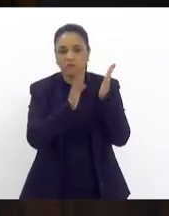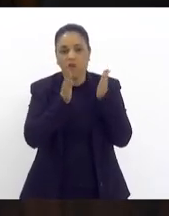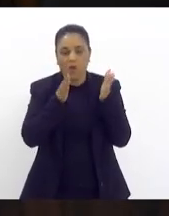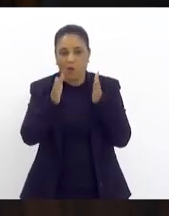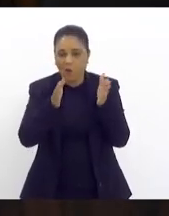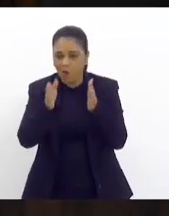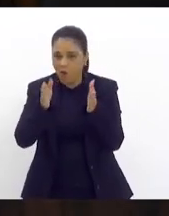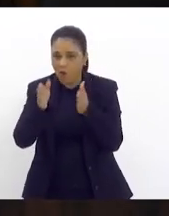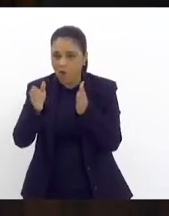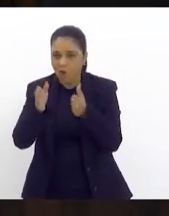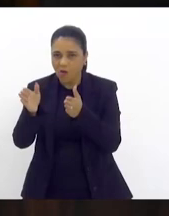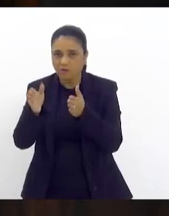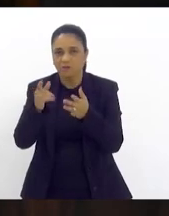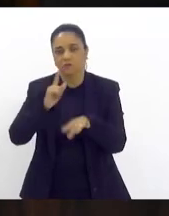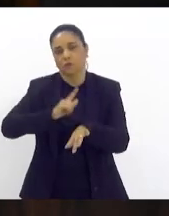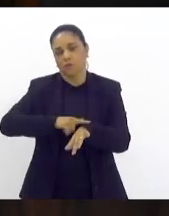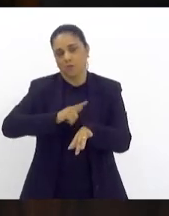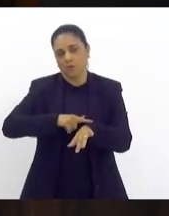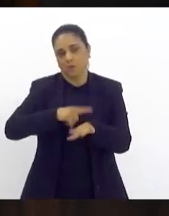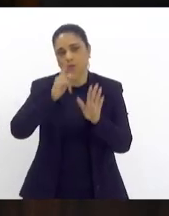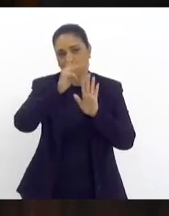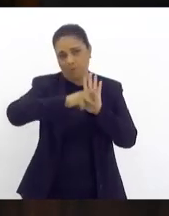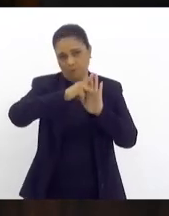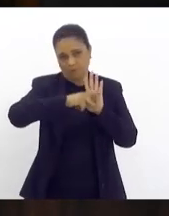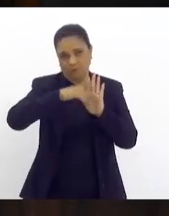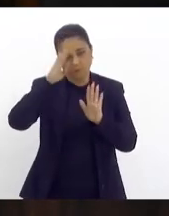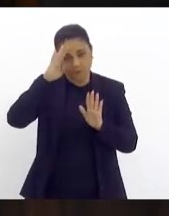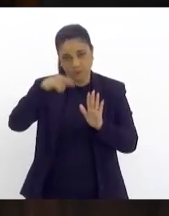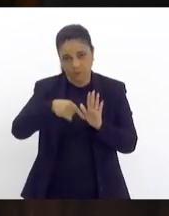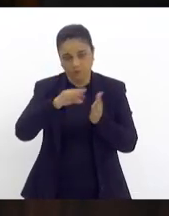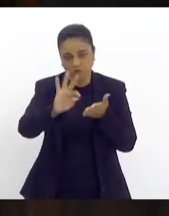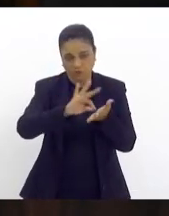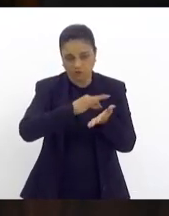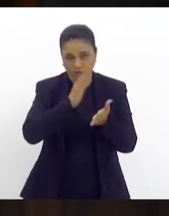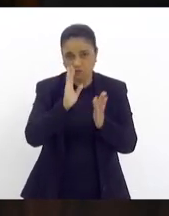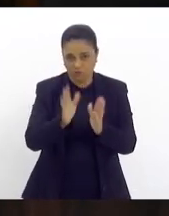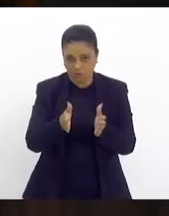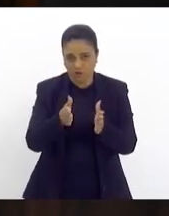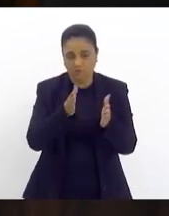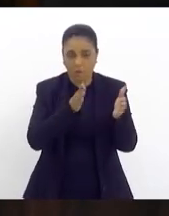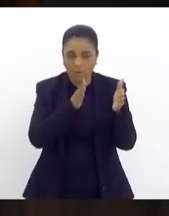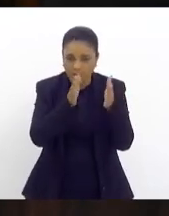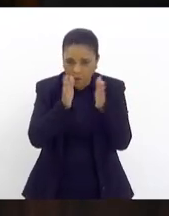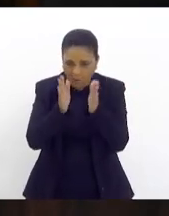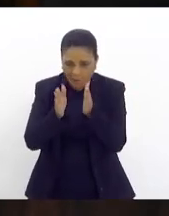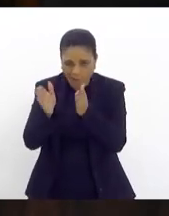no momento agora já tá aqui escrito com excelência